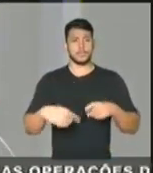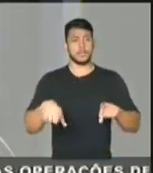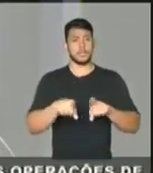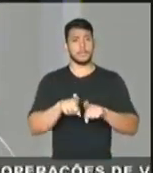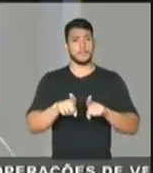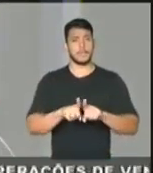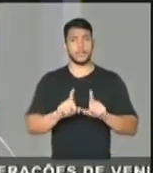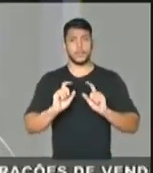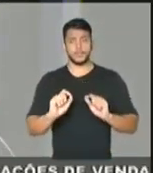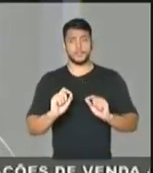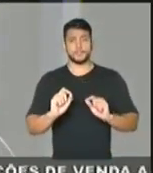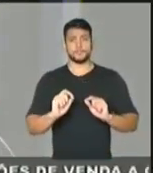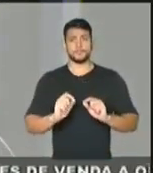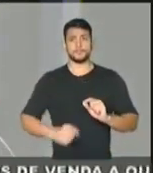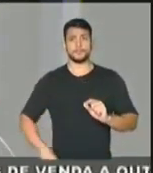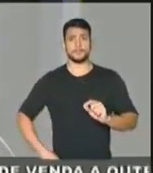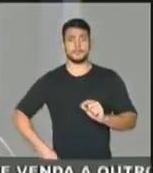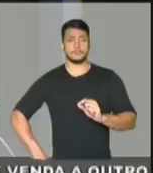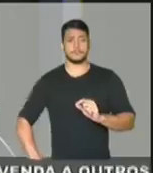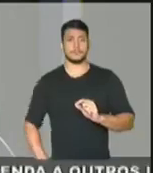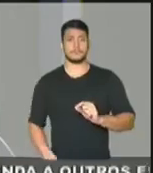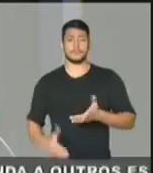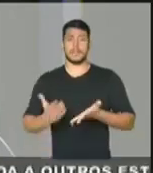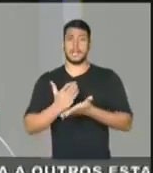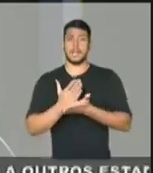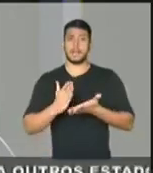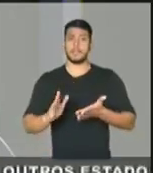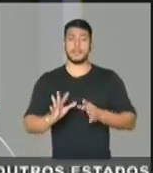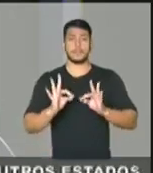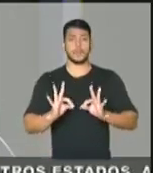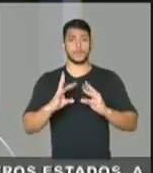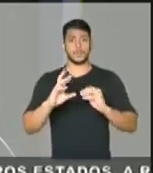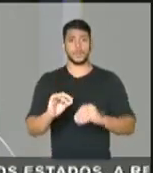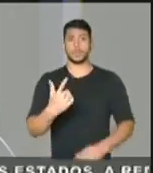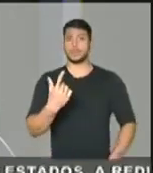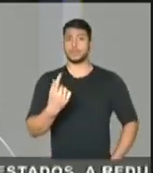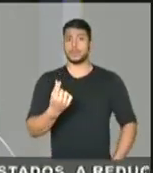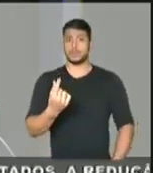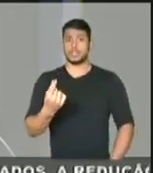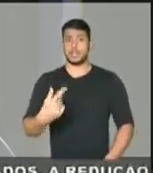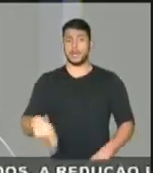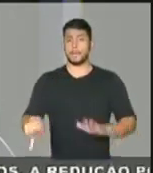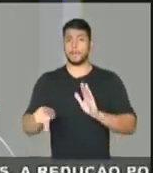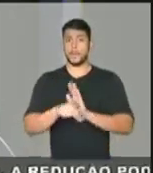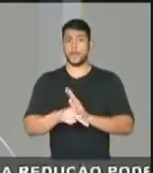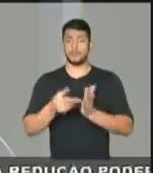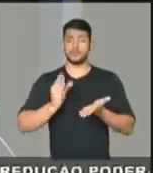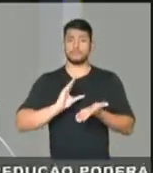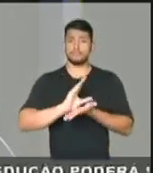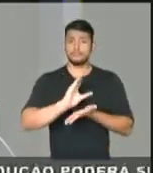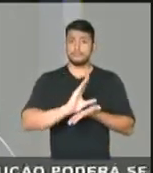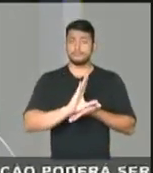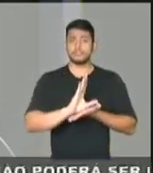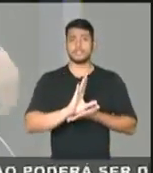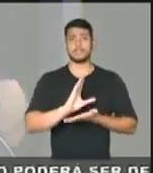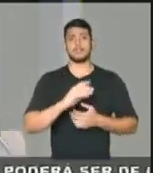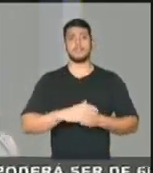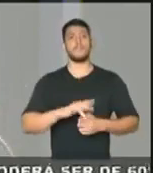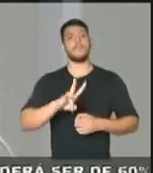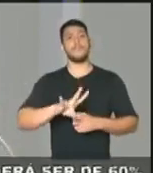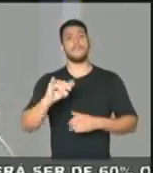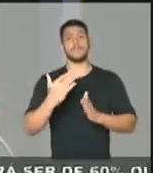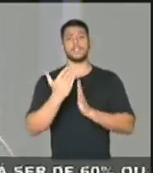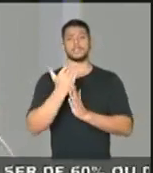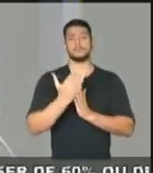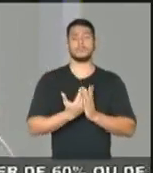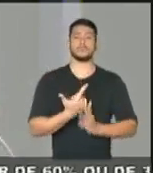terra o valor dos recursos que serão destinados à saúde e educação. Diminuirá muito o dinheiro para a